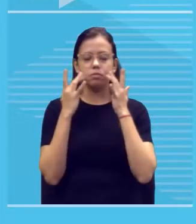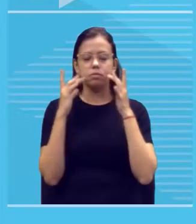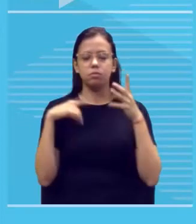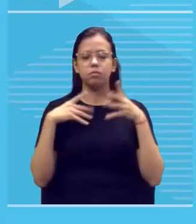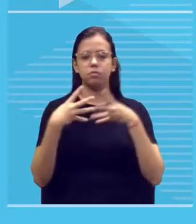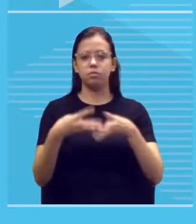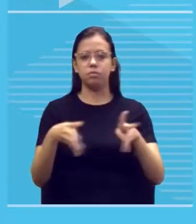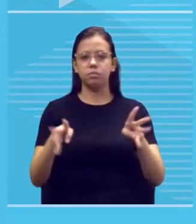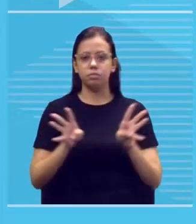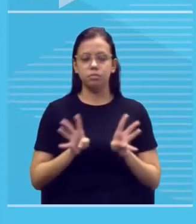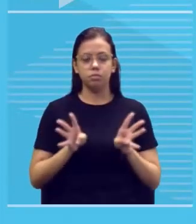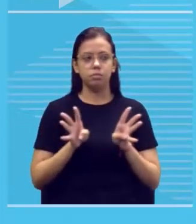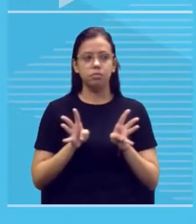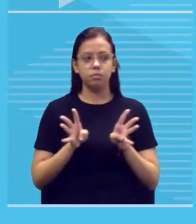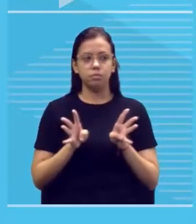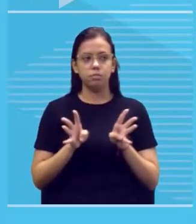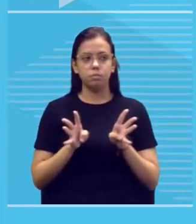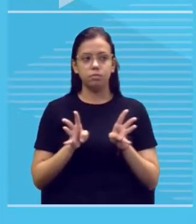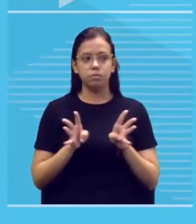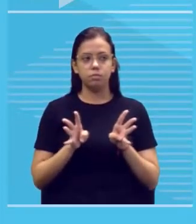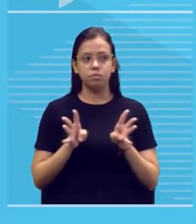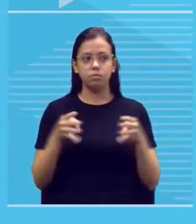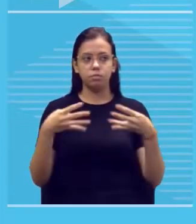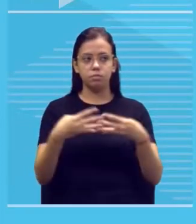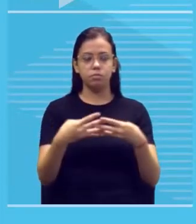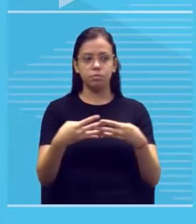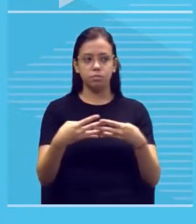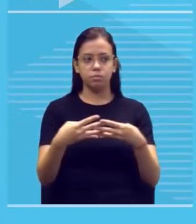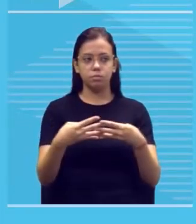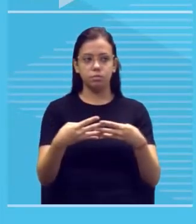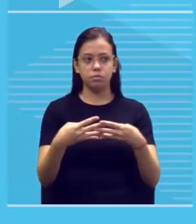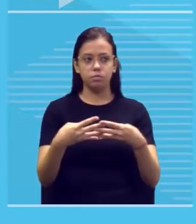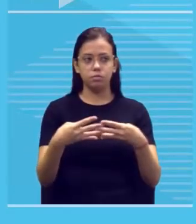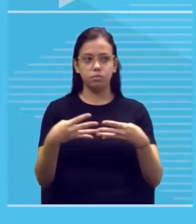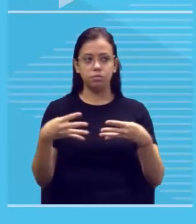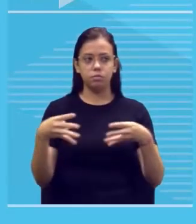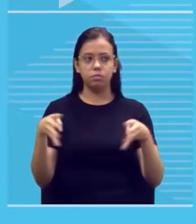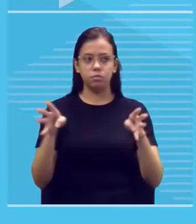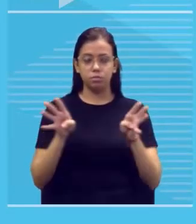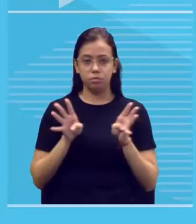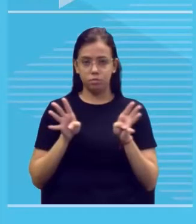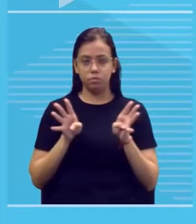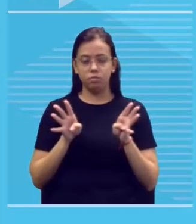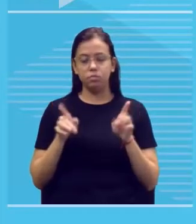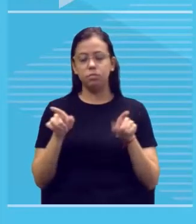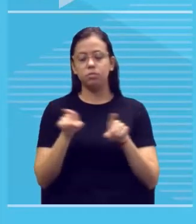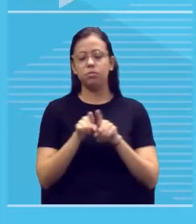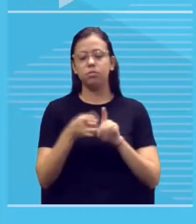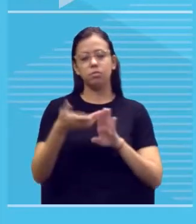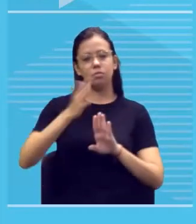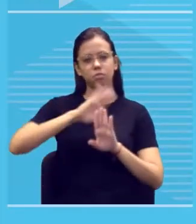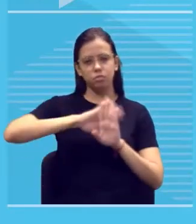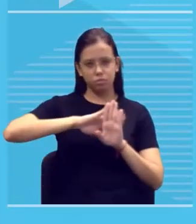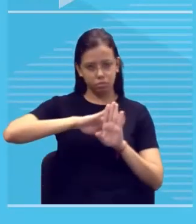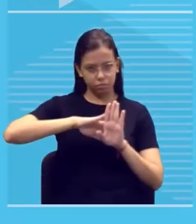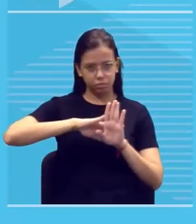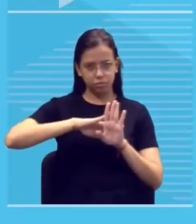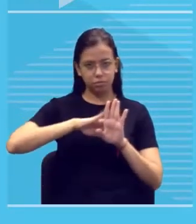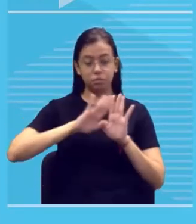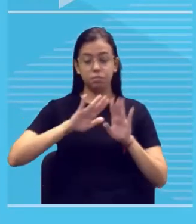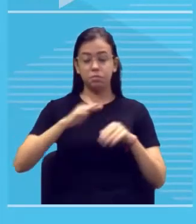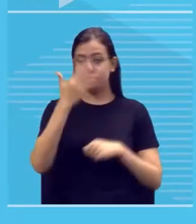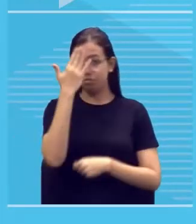por parede lateral duas paredes laterais aliás e uma de fundo né que é o fundo de cena e